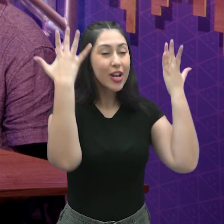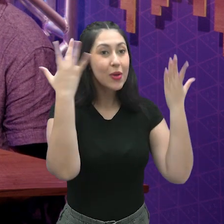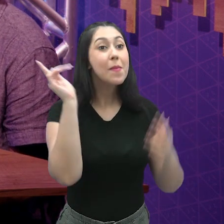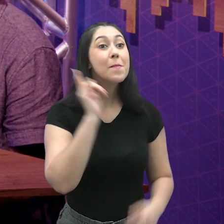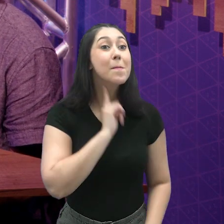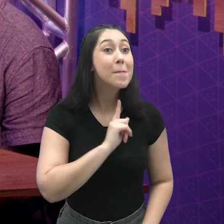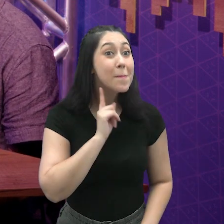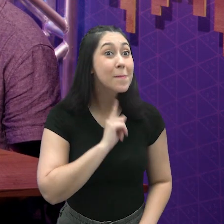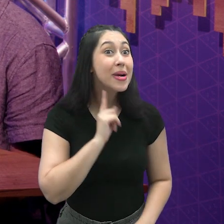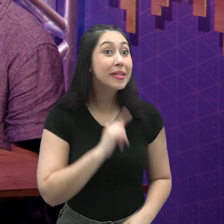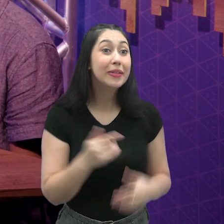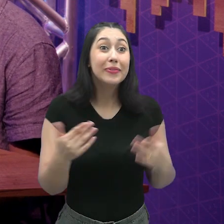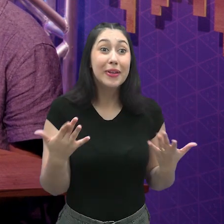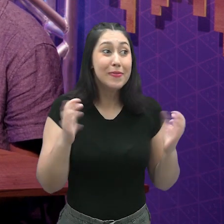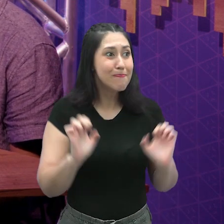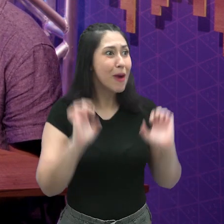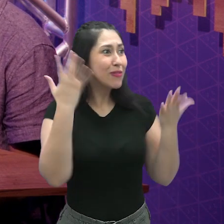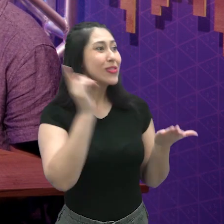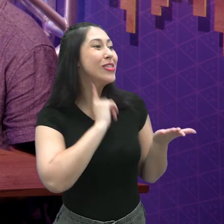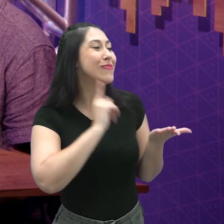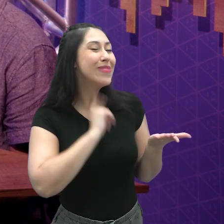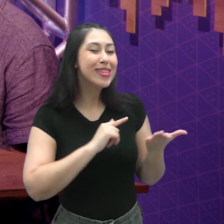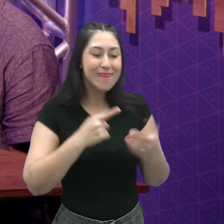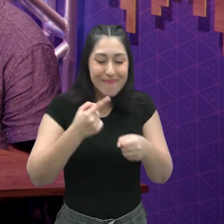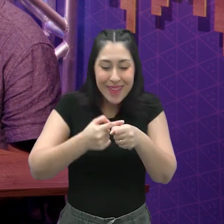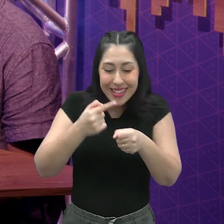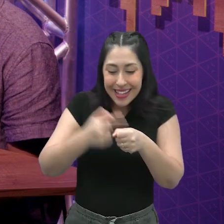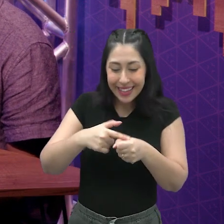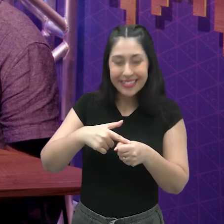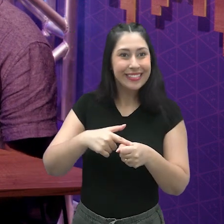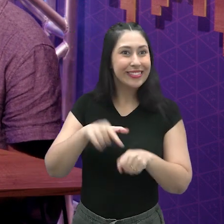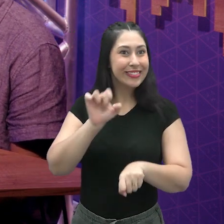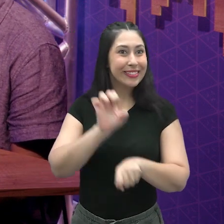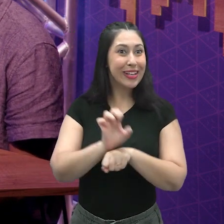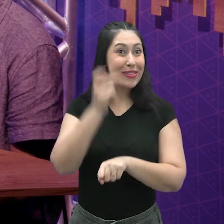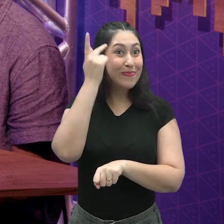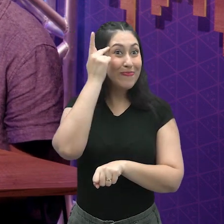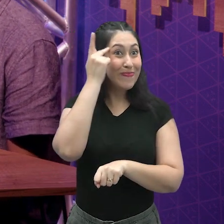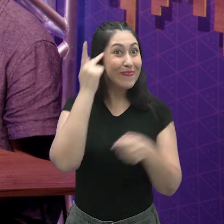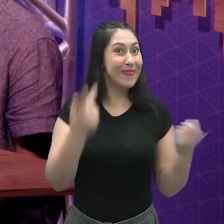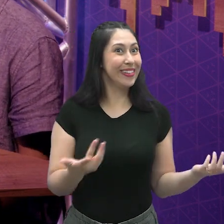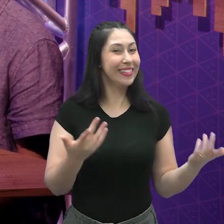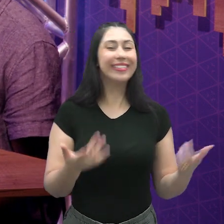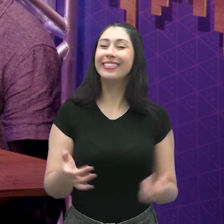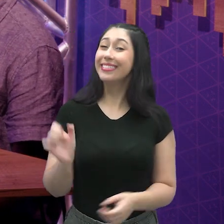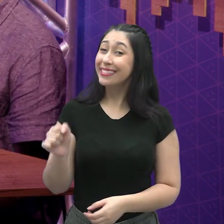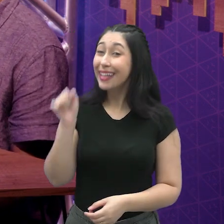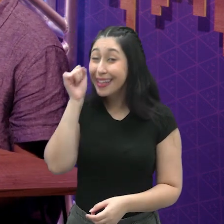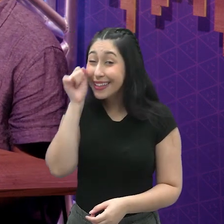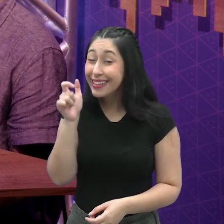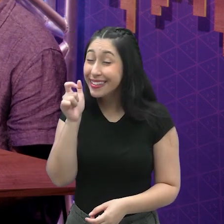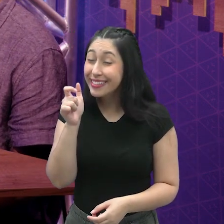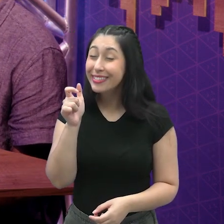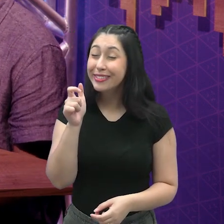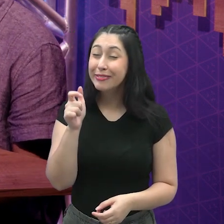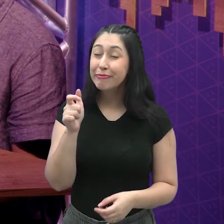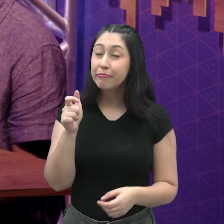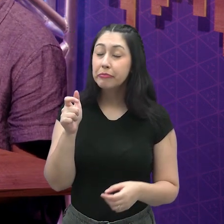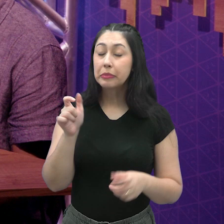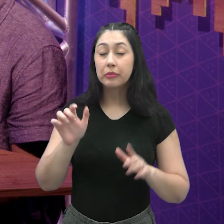Mineiro, a Festa do Mineiro, inclusive, né? Sim. Uma festa do Mineiro numa cidade paulista. Não, é muito interessante. E